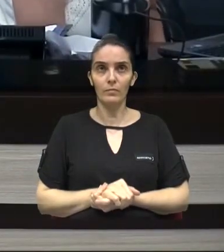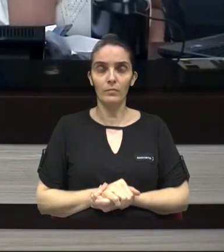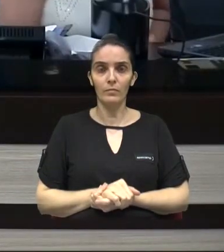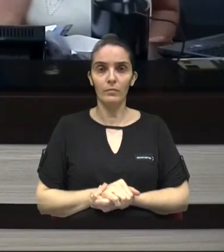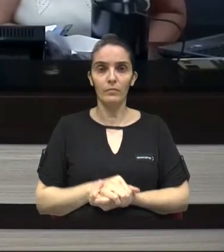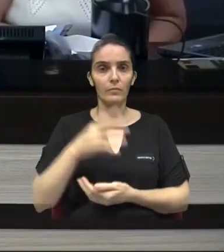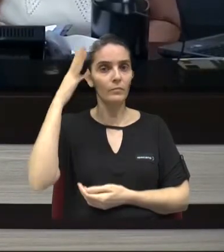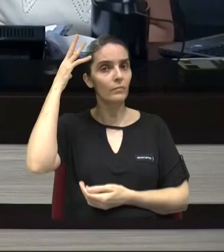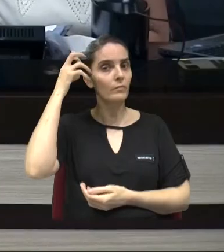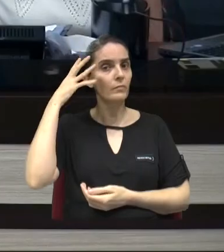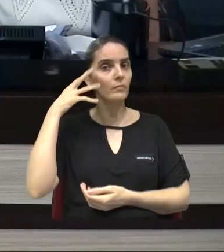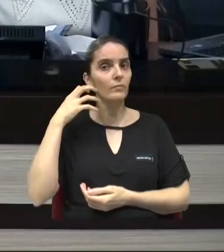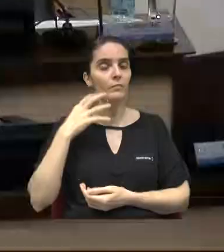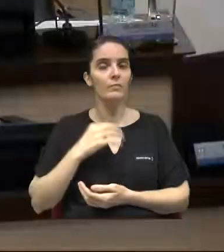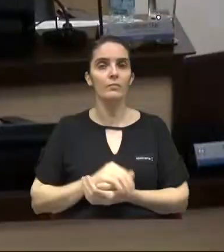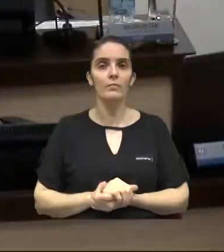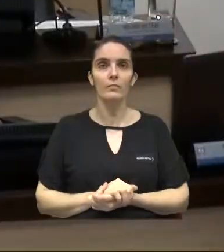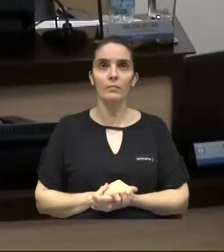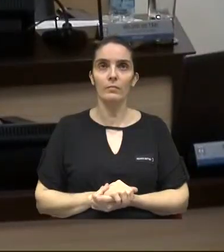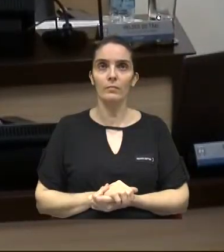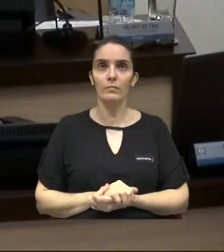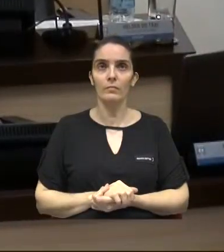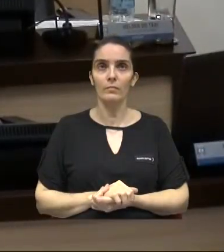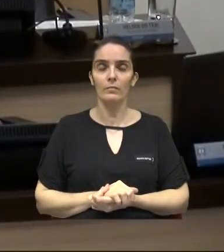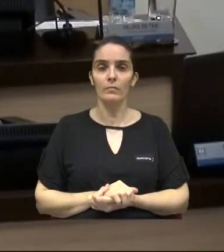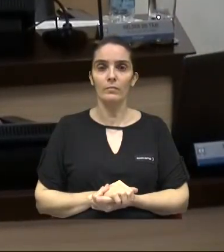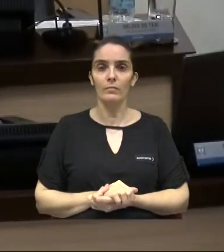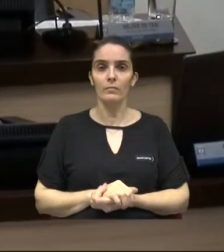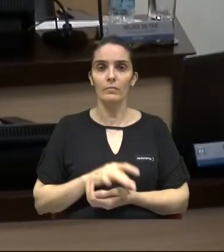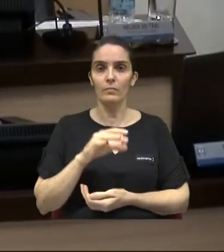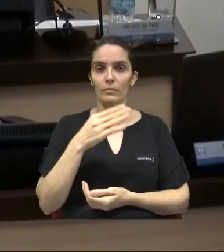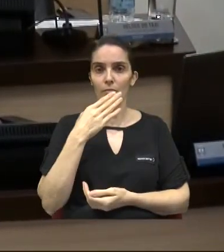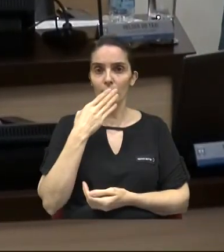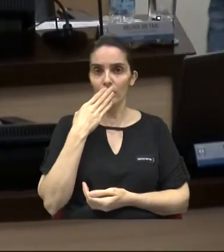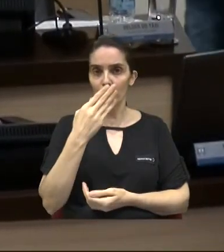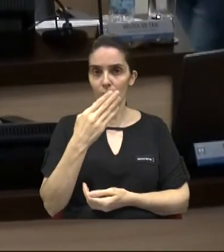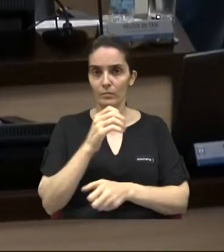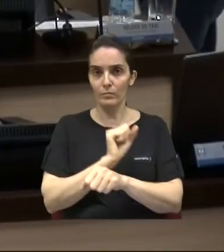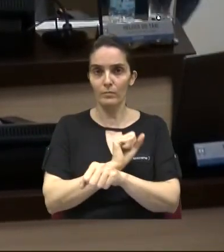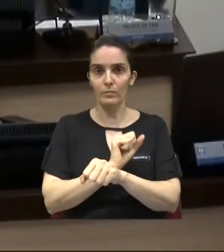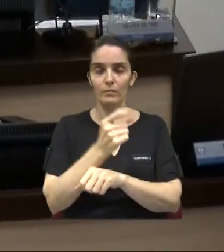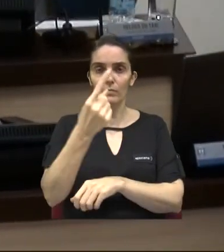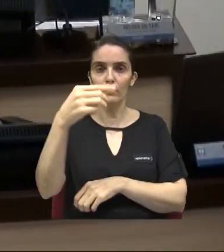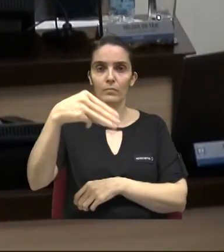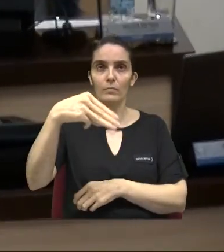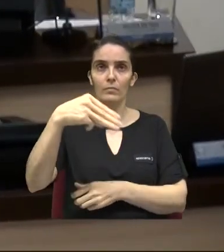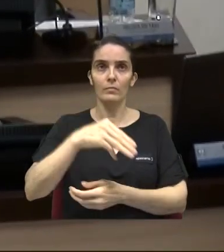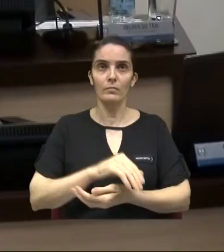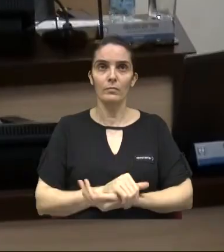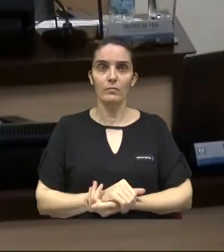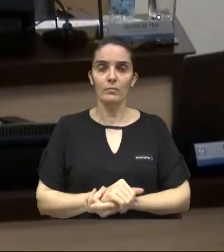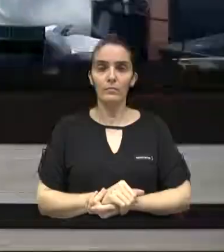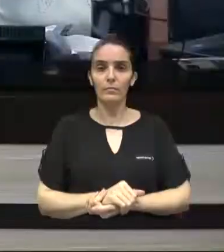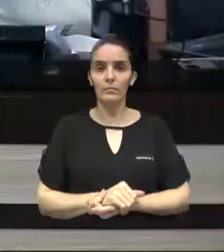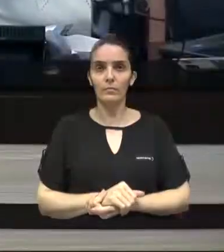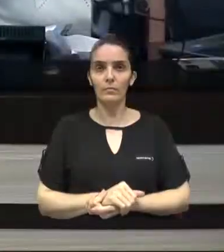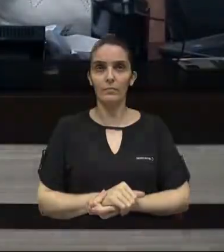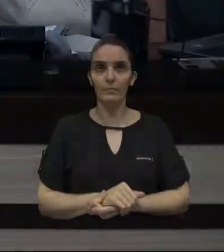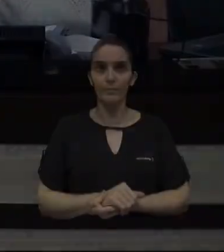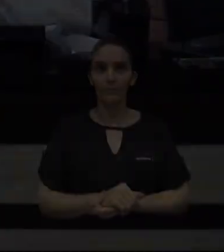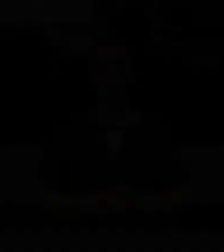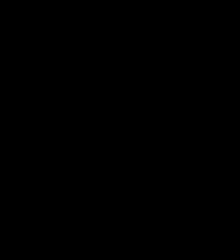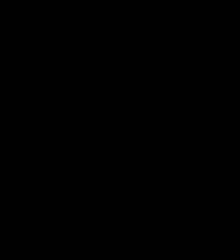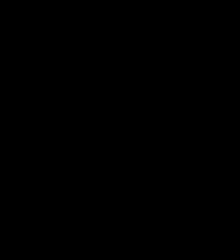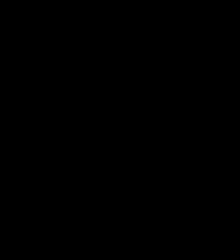Questão de ordem, vereadora Lubogo. Eu solicito a suspensão da sessão por 1 minuto. A sessão está suspensa por 1 minuto.